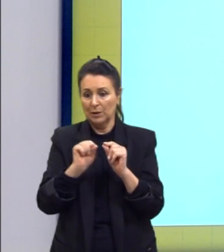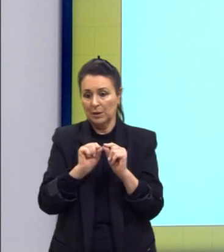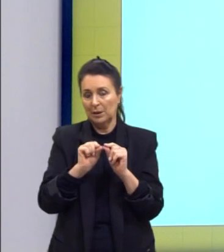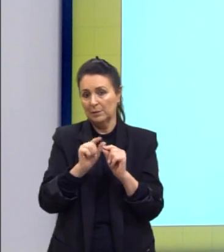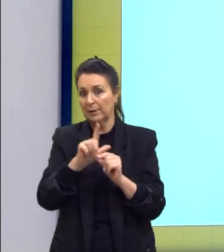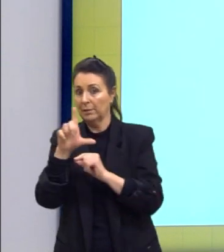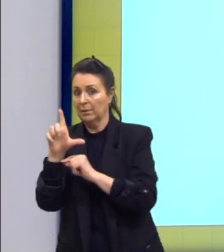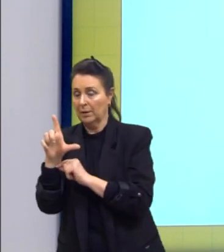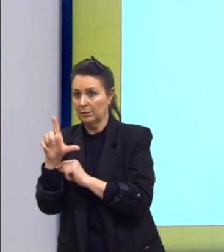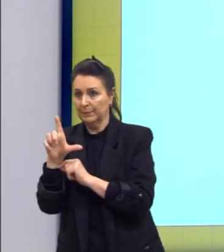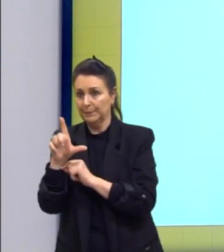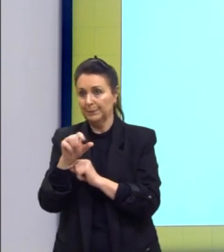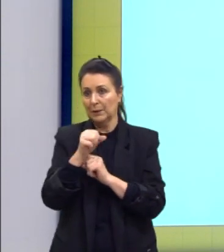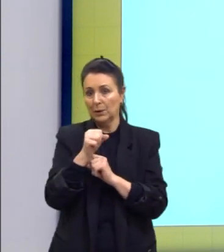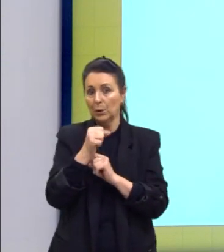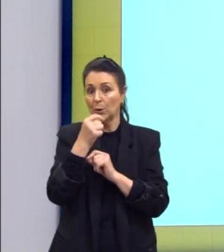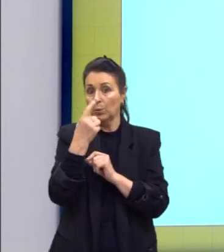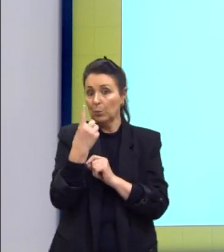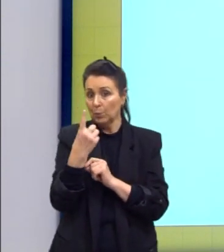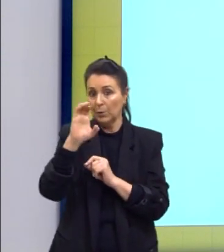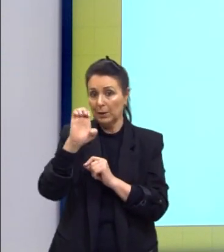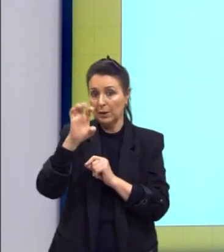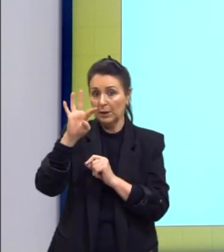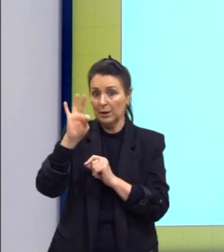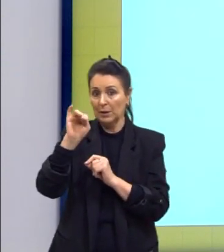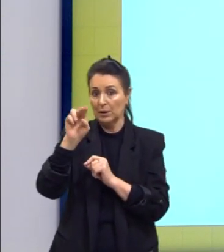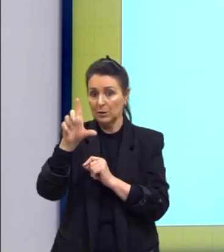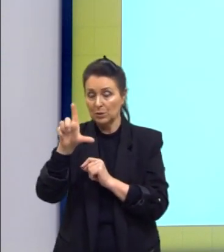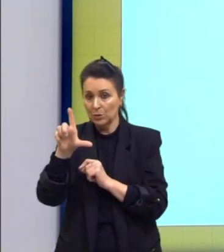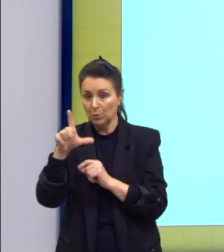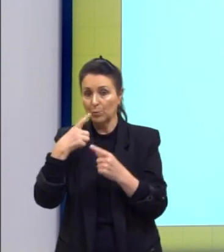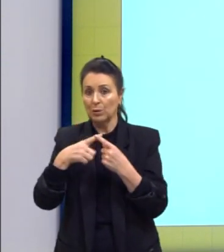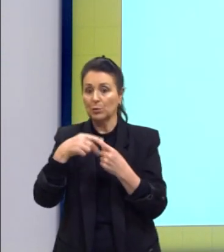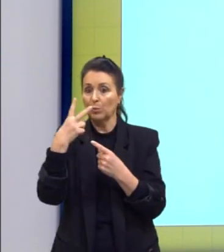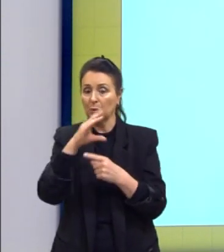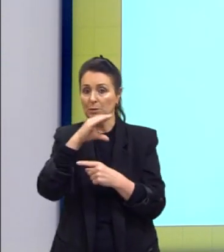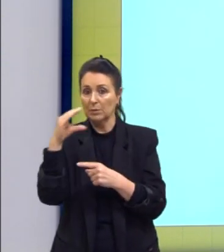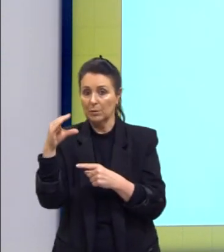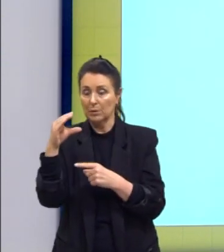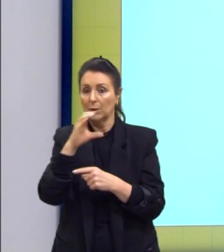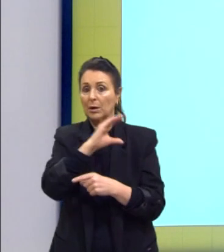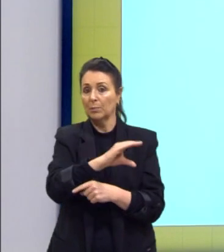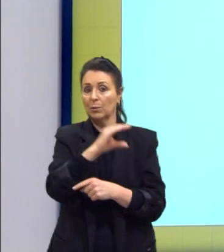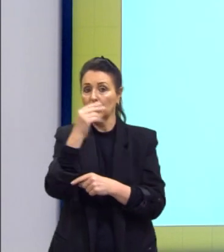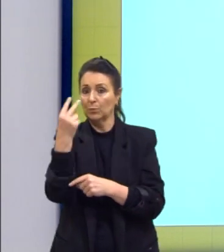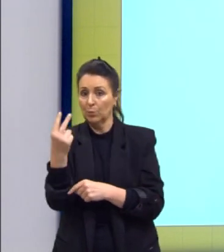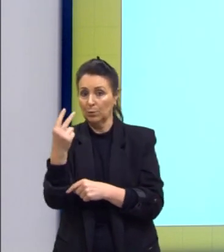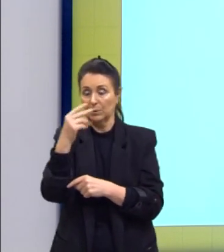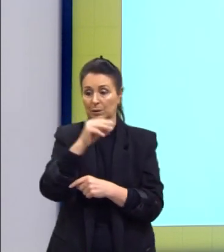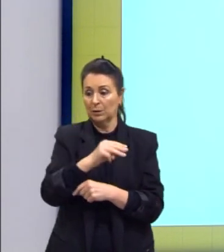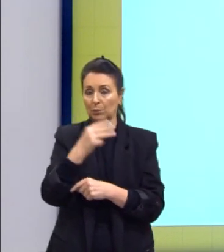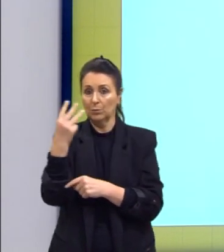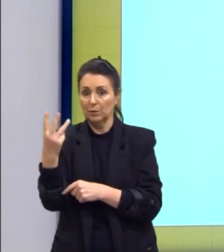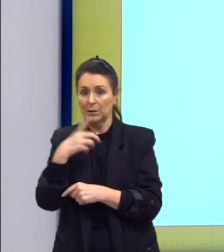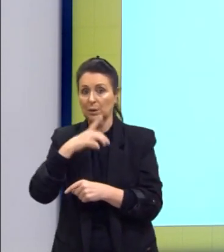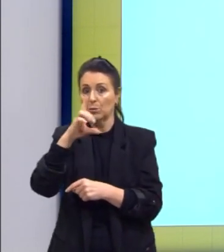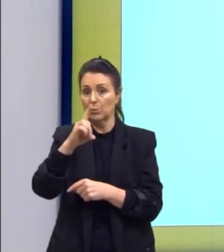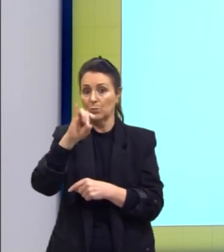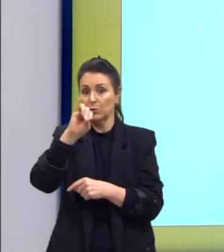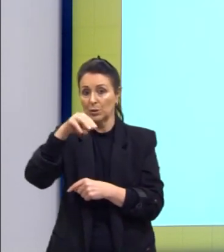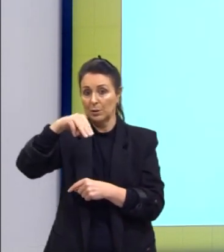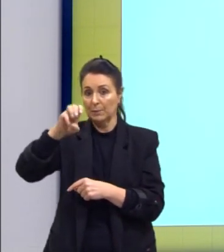lado né que vai ser o e tio porque dois carbonos mas no carbono 2 e no carbono 3 Eu tenho um